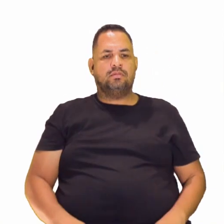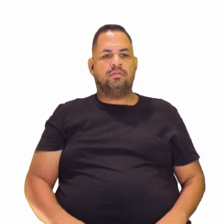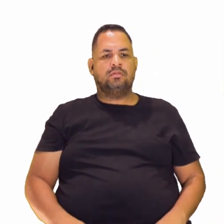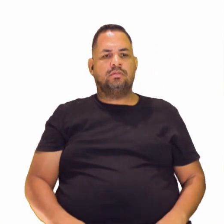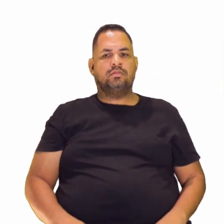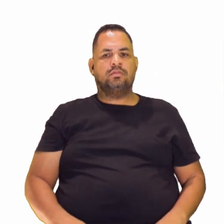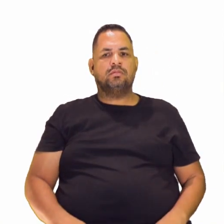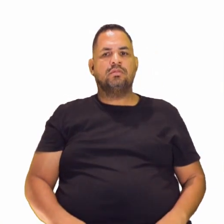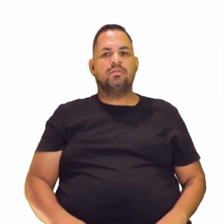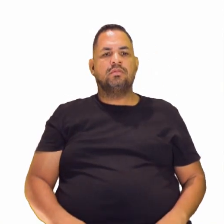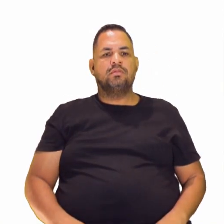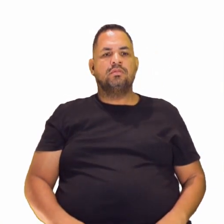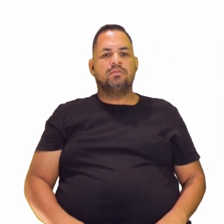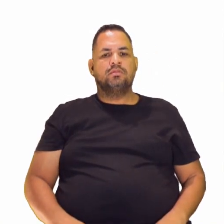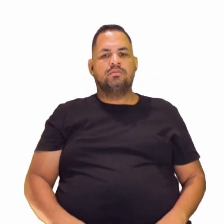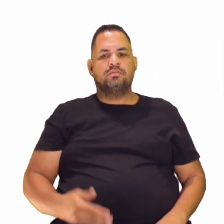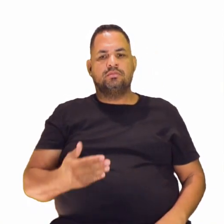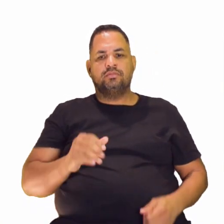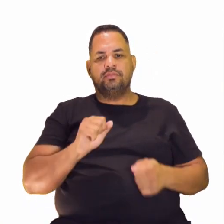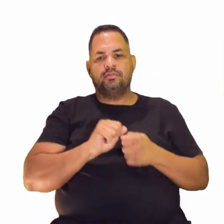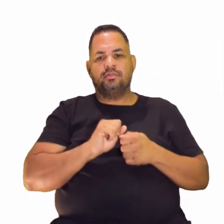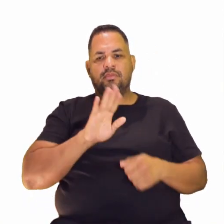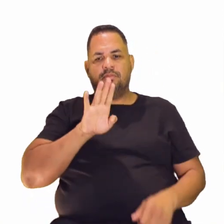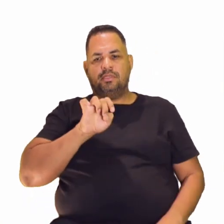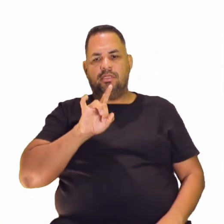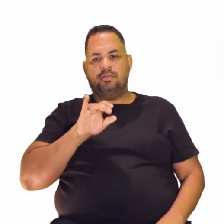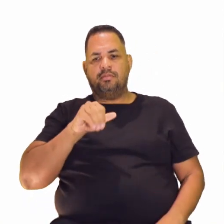do Ibrahim Mahama.